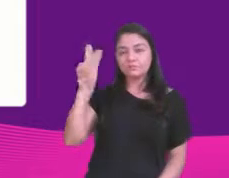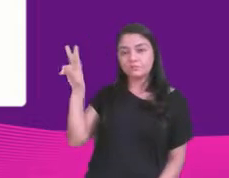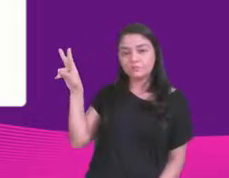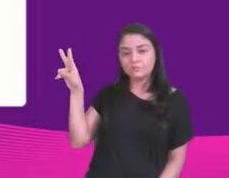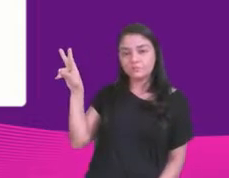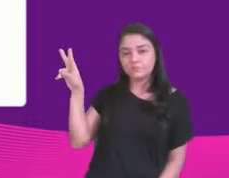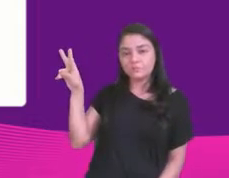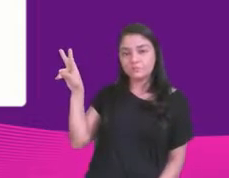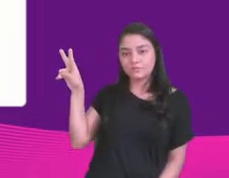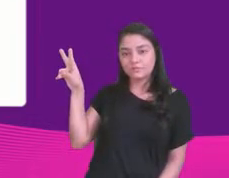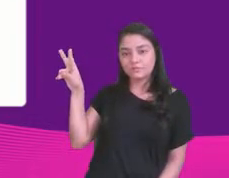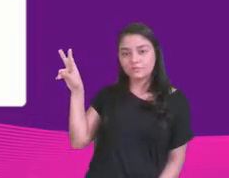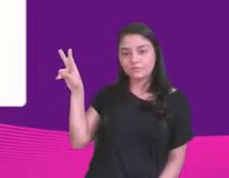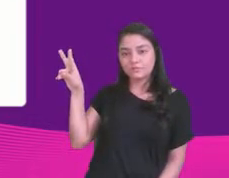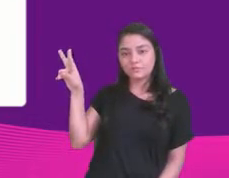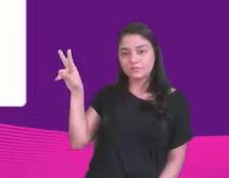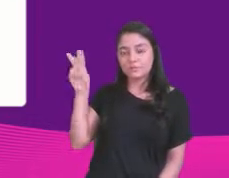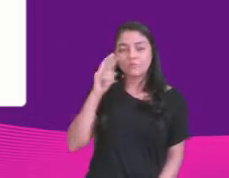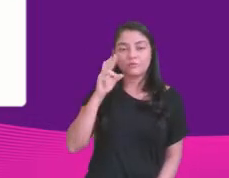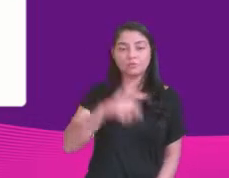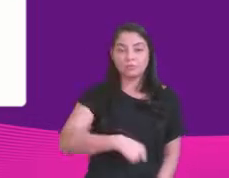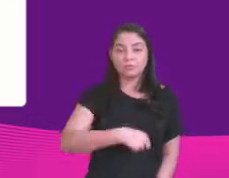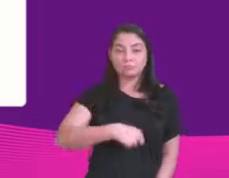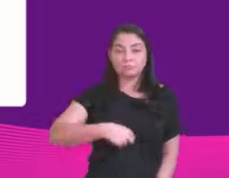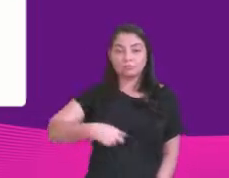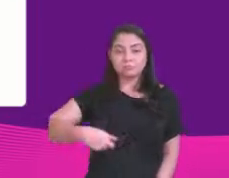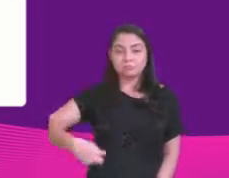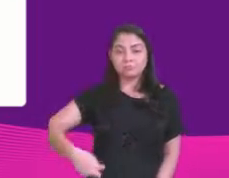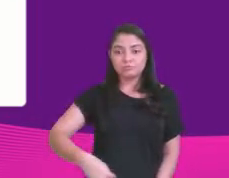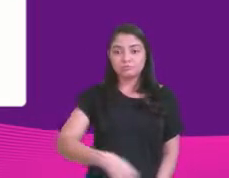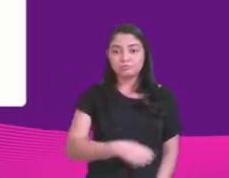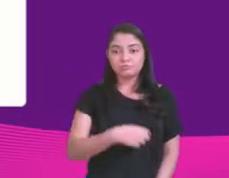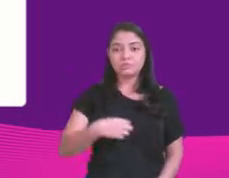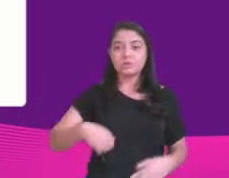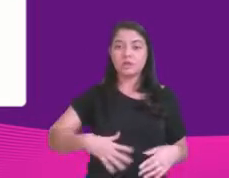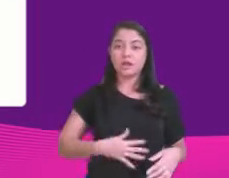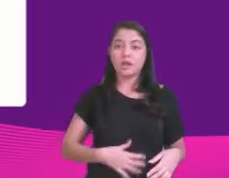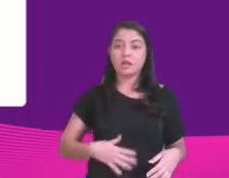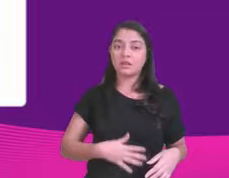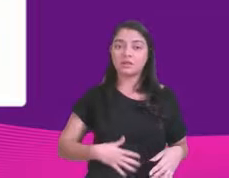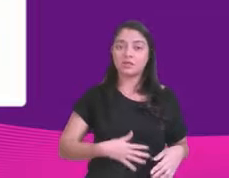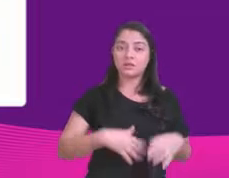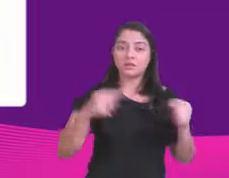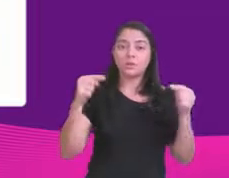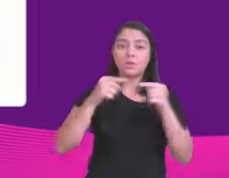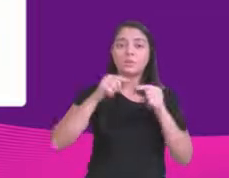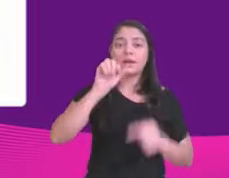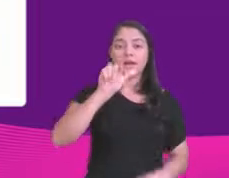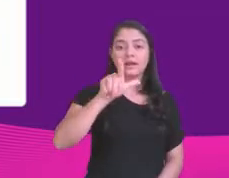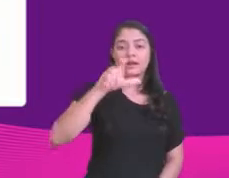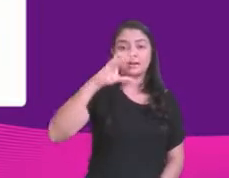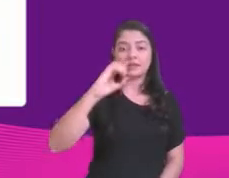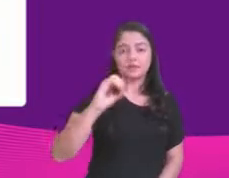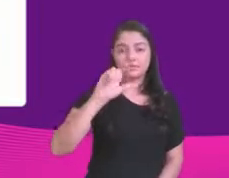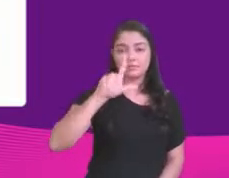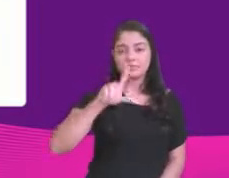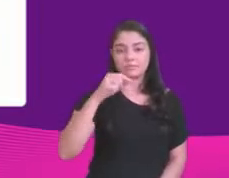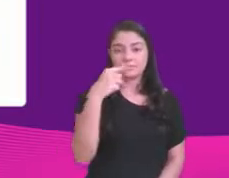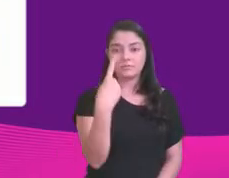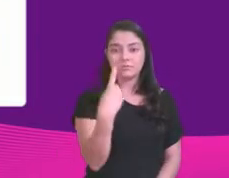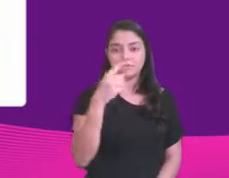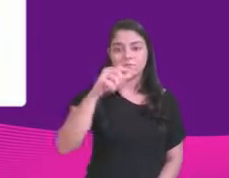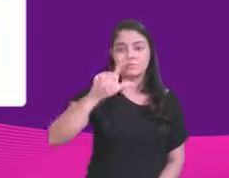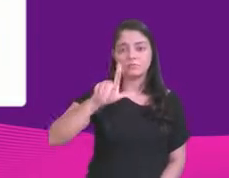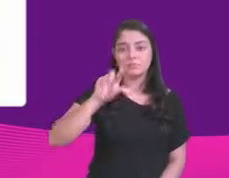direito e descendo no sentido horário. E a gente classifica ela como L0, L1, L2 e L3 de acordo